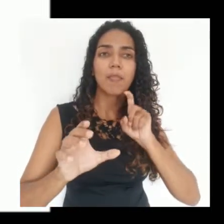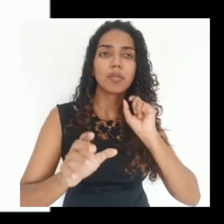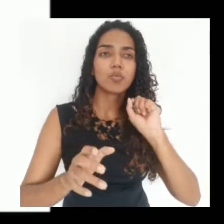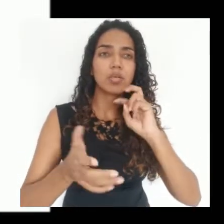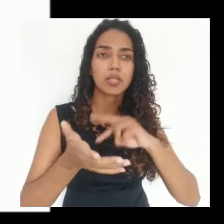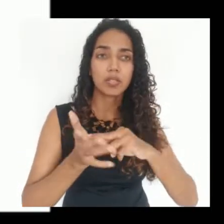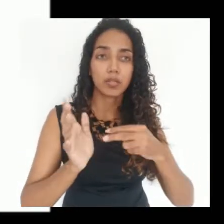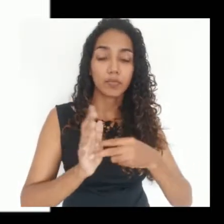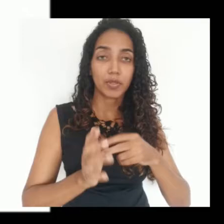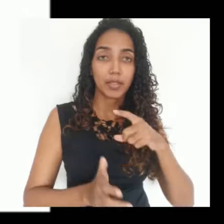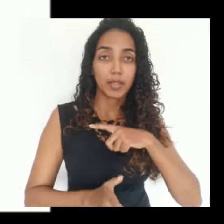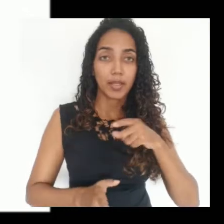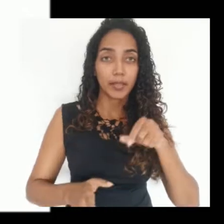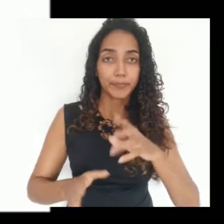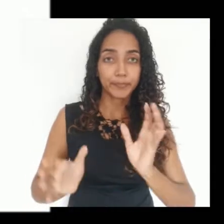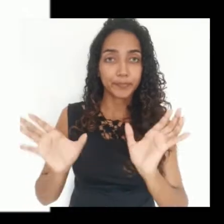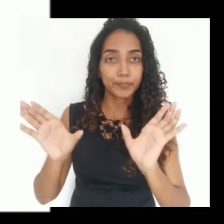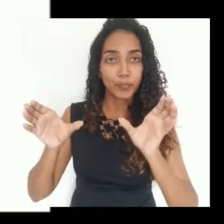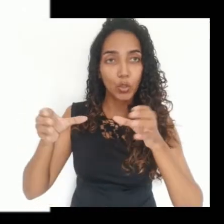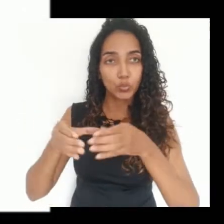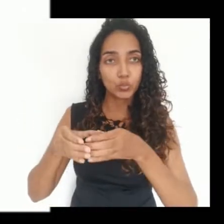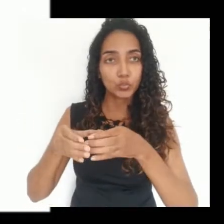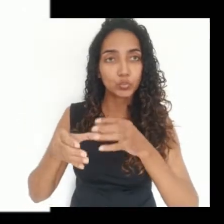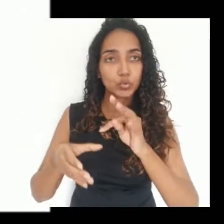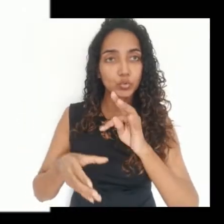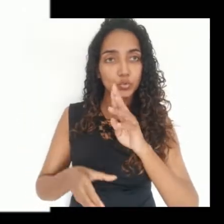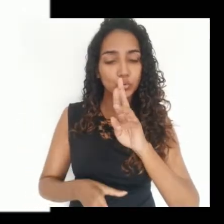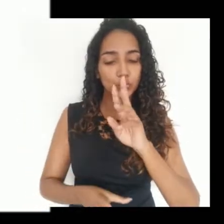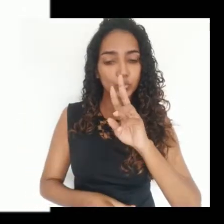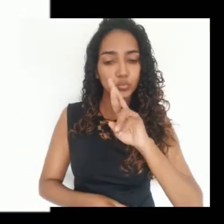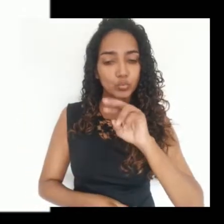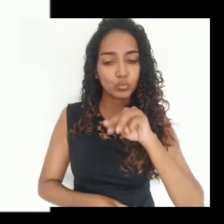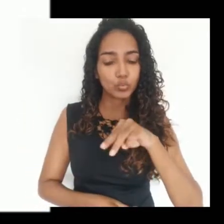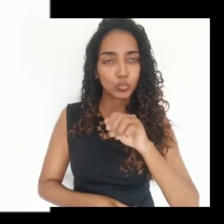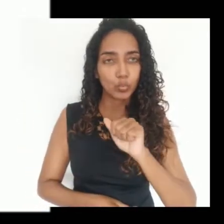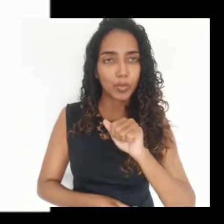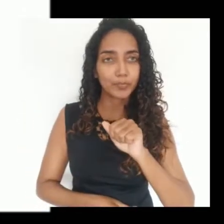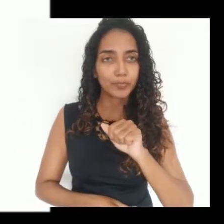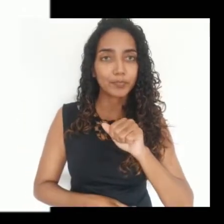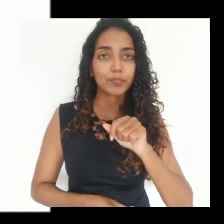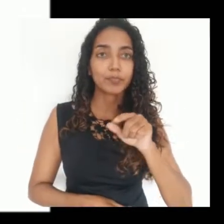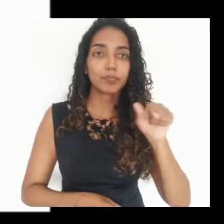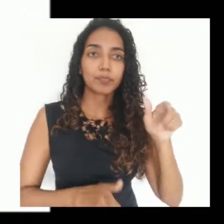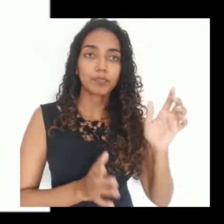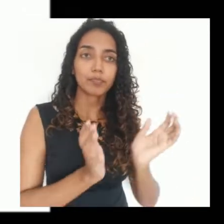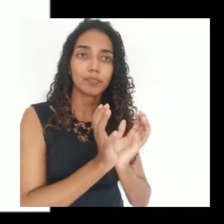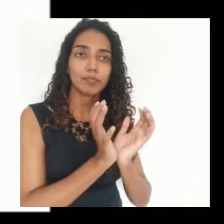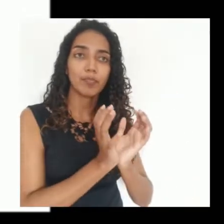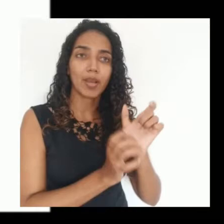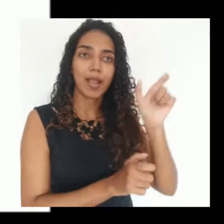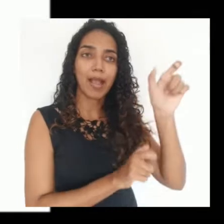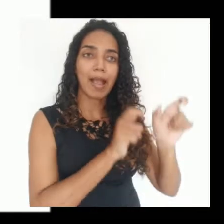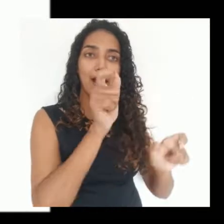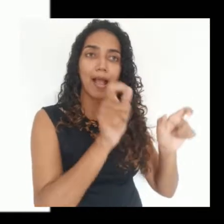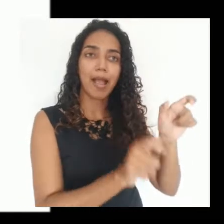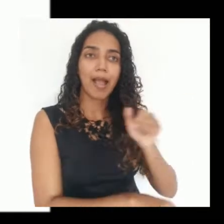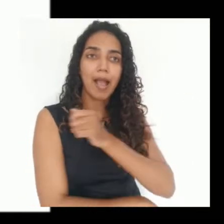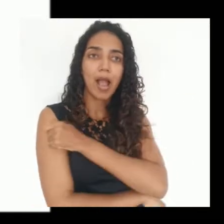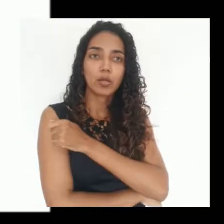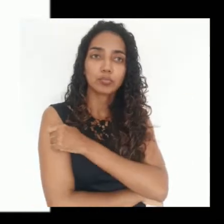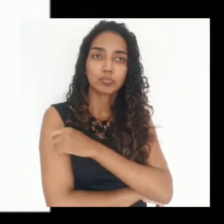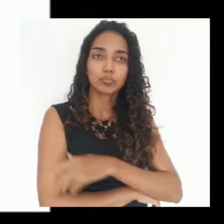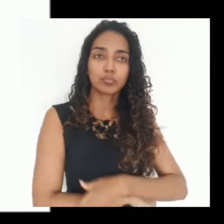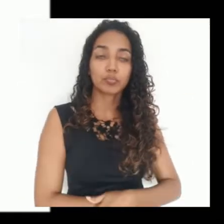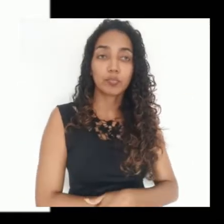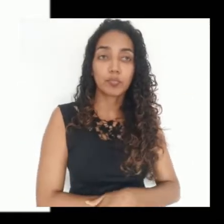entre turma e aluno. É uma relação de agregação. Uma turma, ela agrega alunos. Os alunos fazem parte